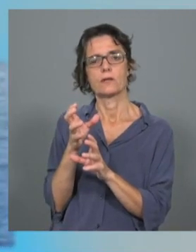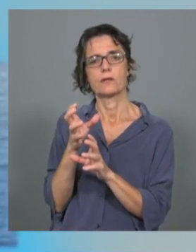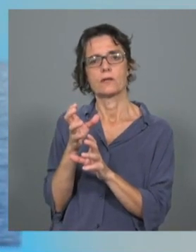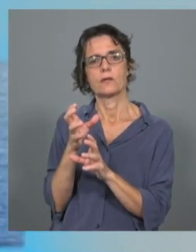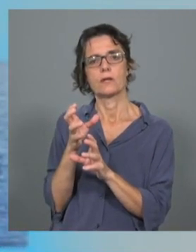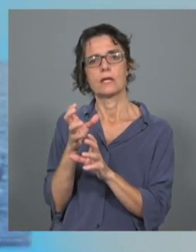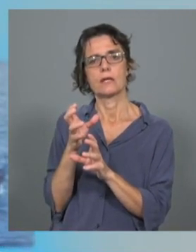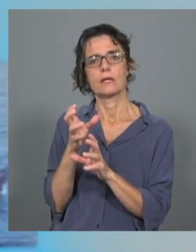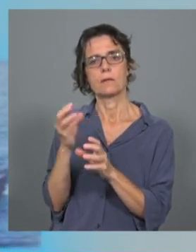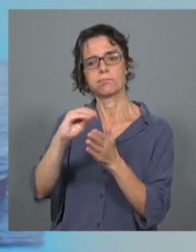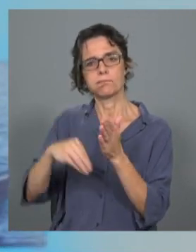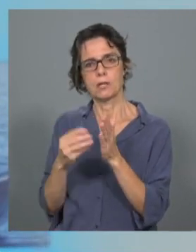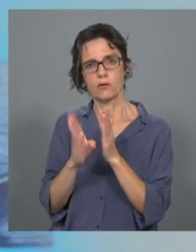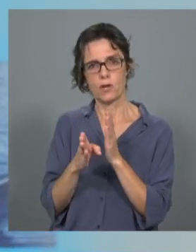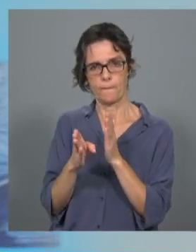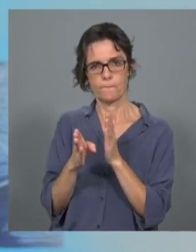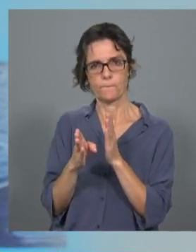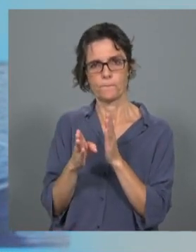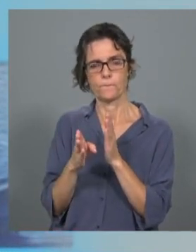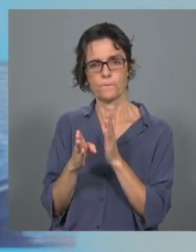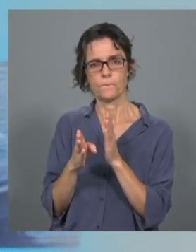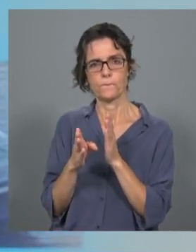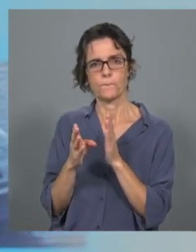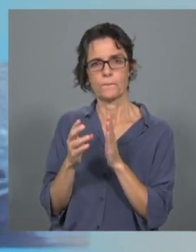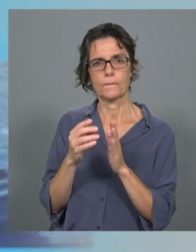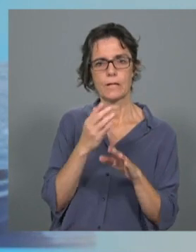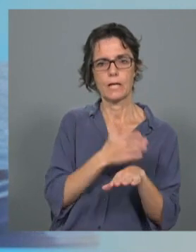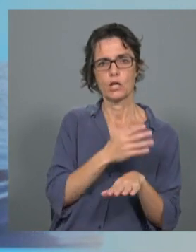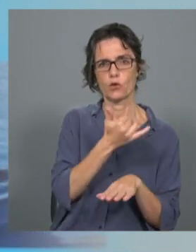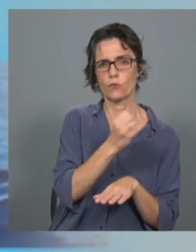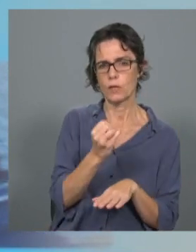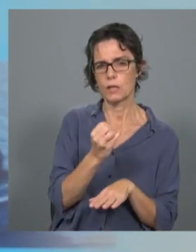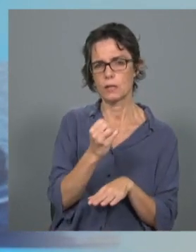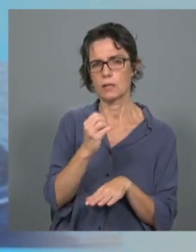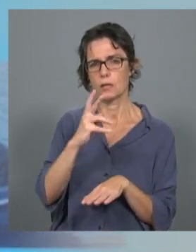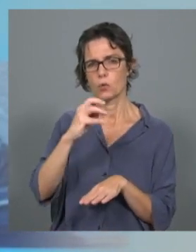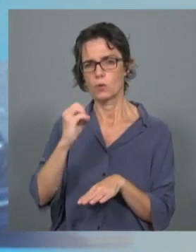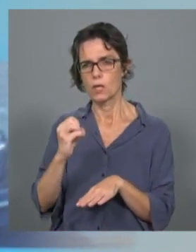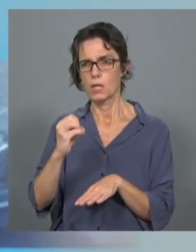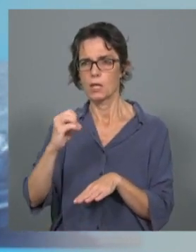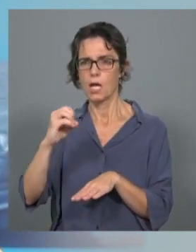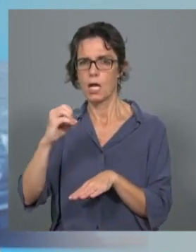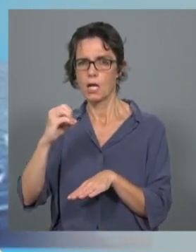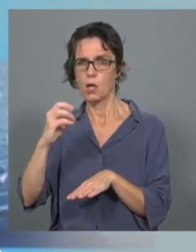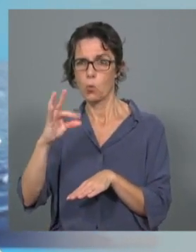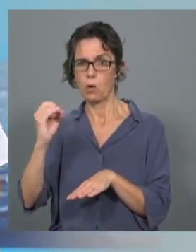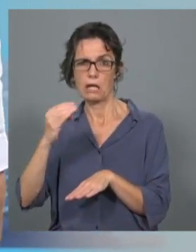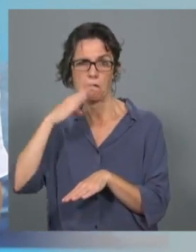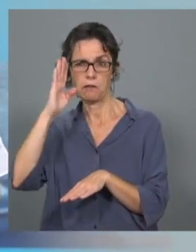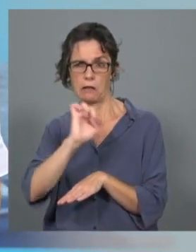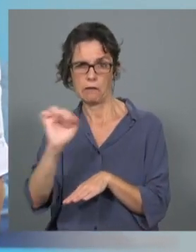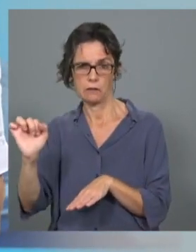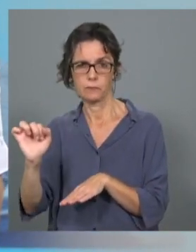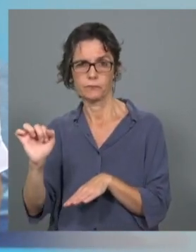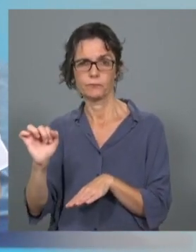só os jovens dos 15 aos 20 anos, é sobretudo gente entre os 20 e os 30, 35, 40 anos. Portanto, estas gerações que estão envolvidas nisso. Nisto